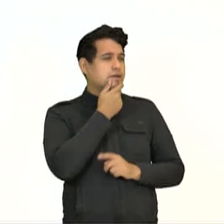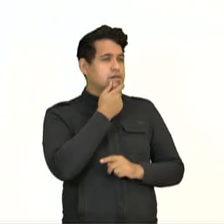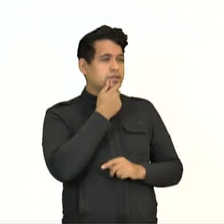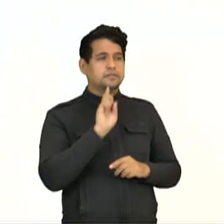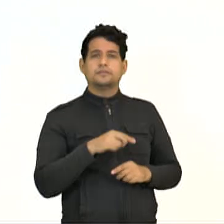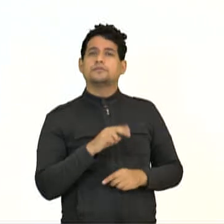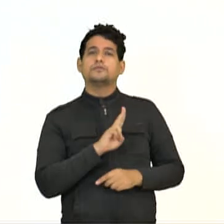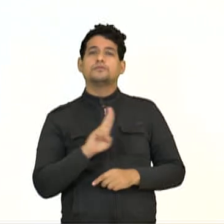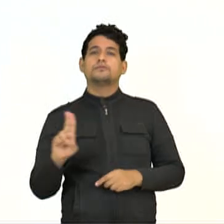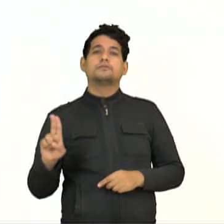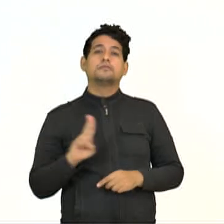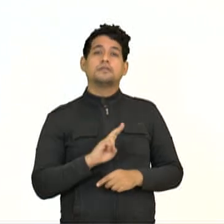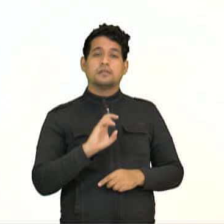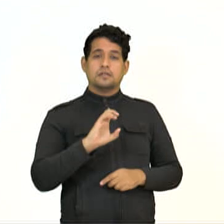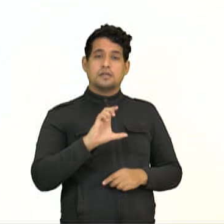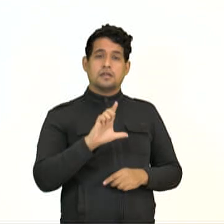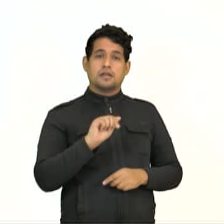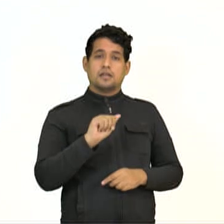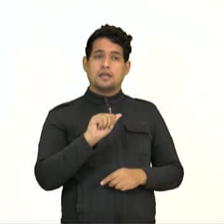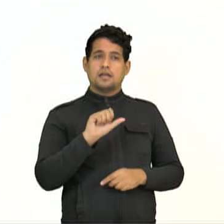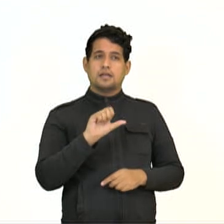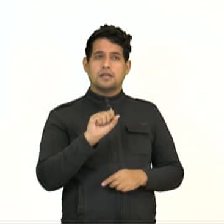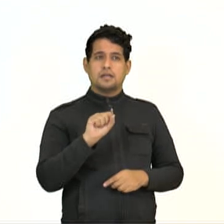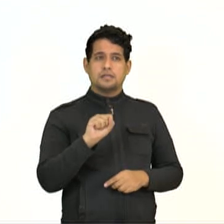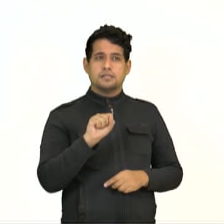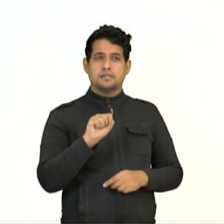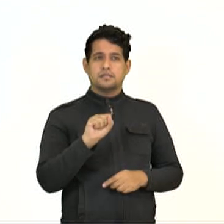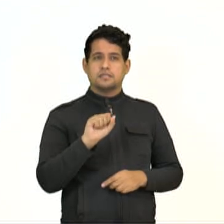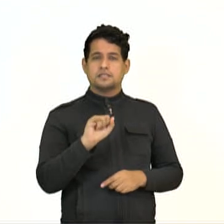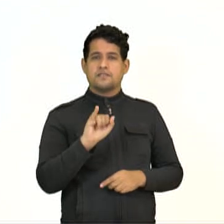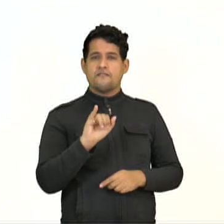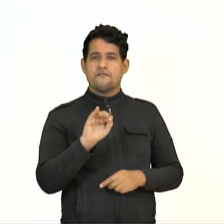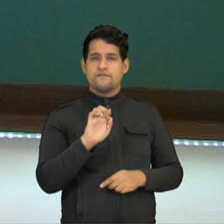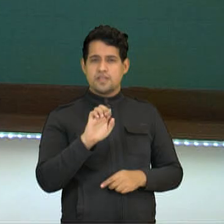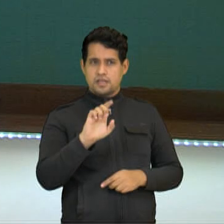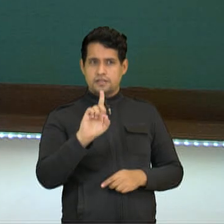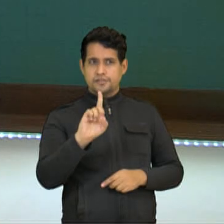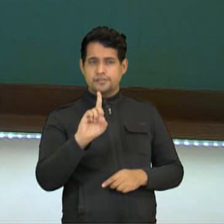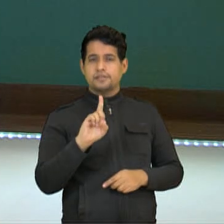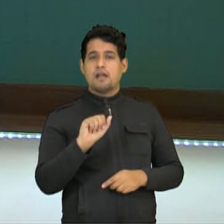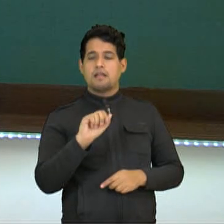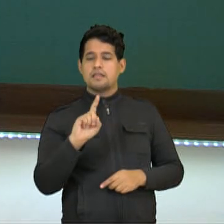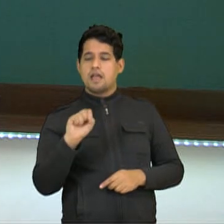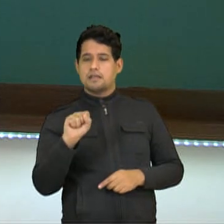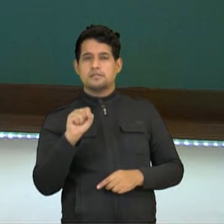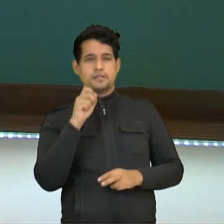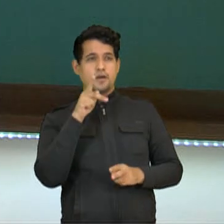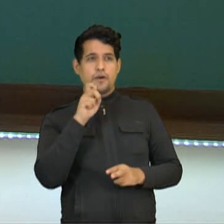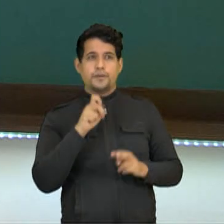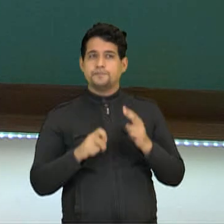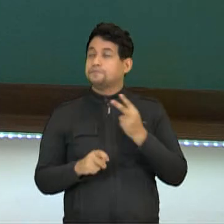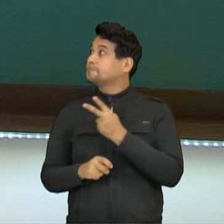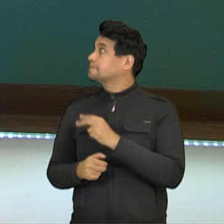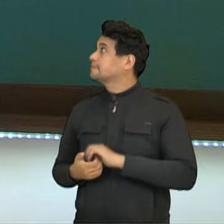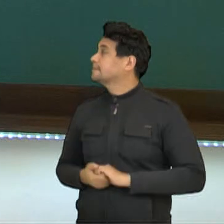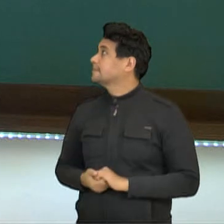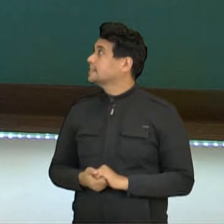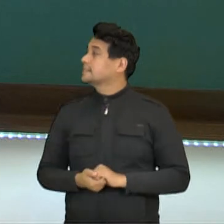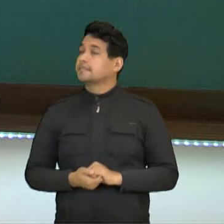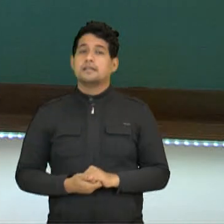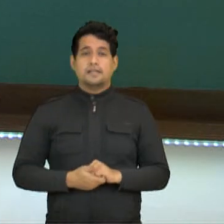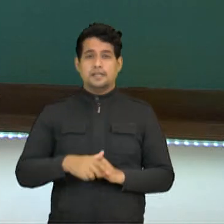nós chamamos de classified ads, ok? Vamos ver um exemplo então, olha lá. Então aqui eu